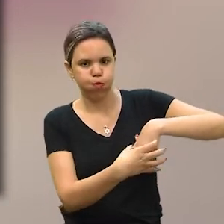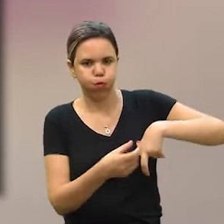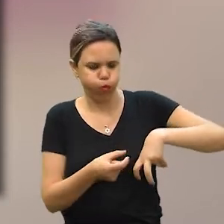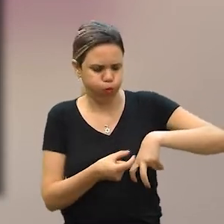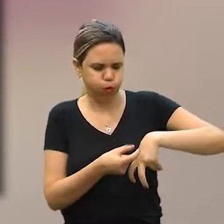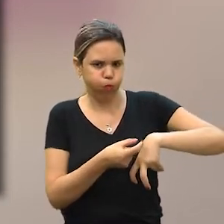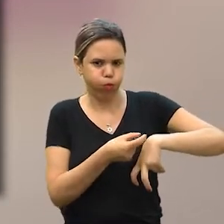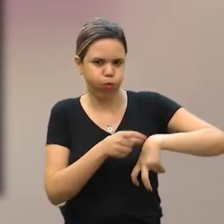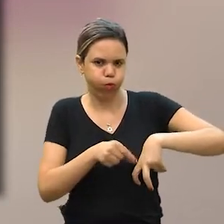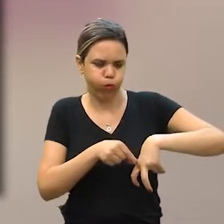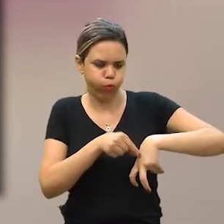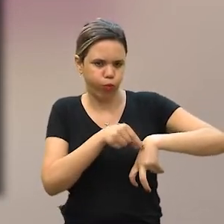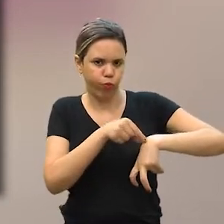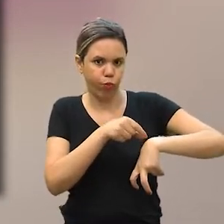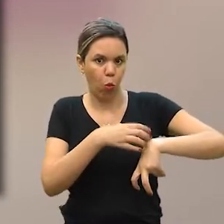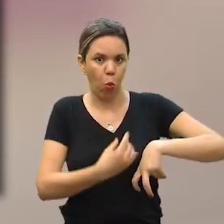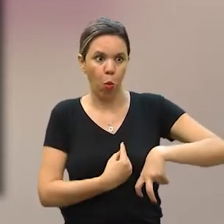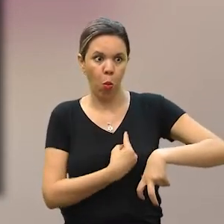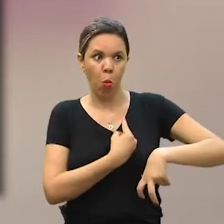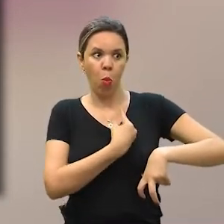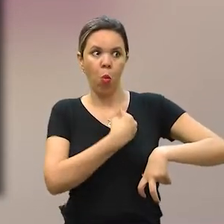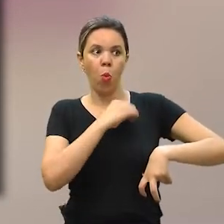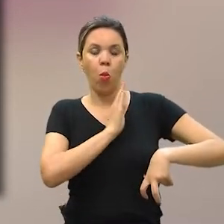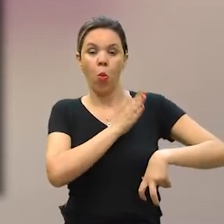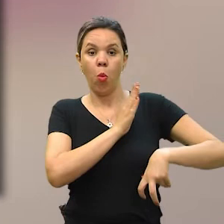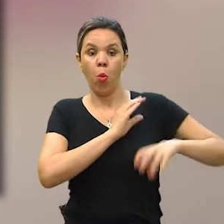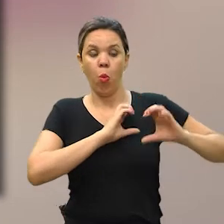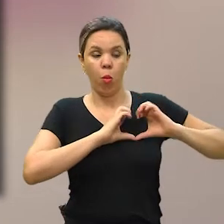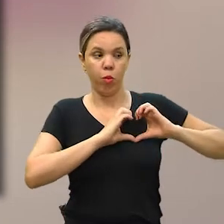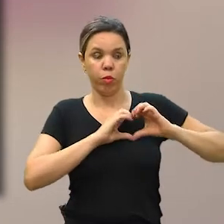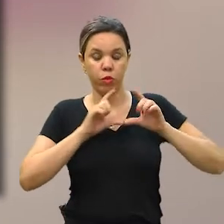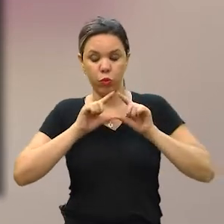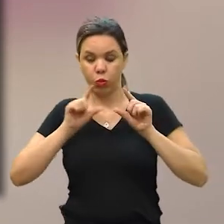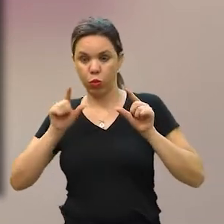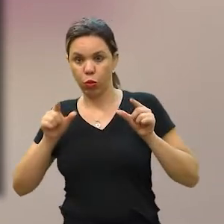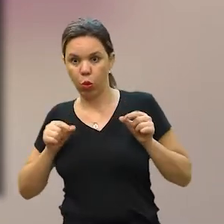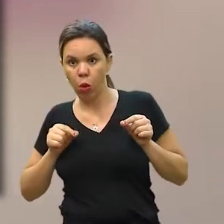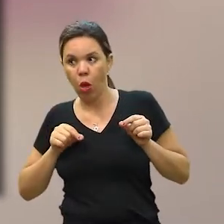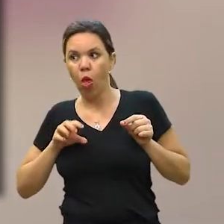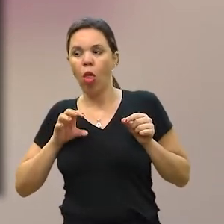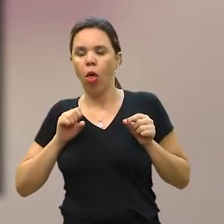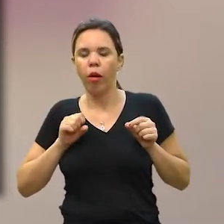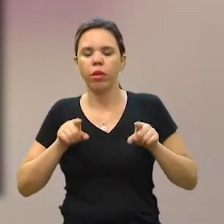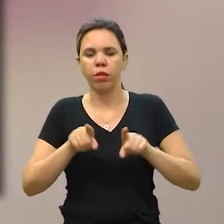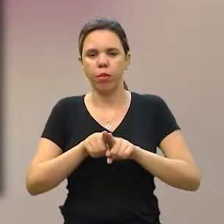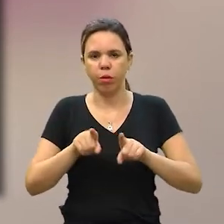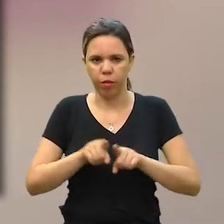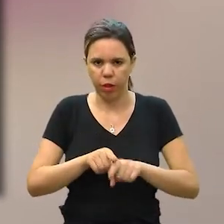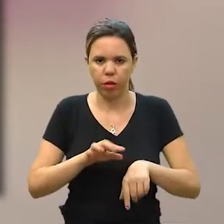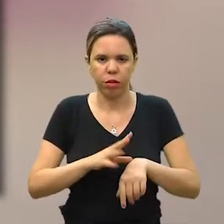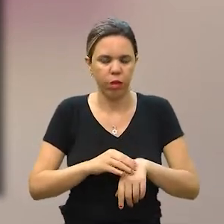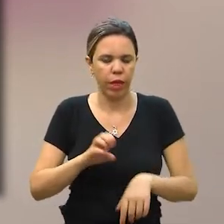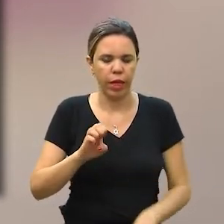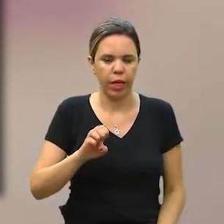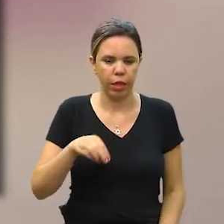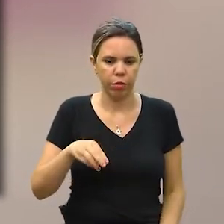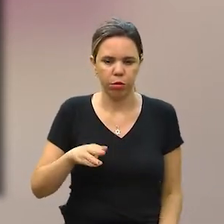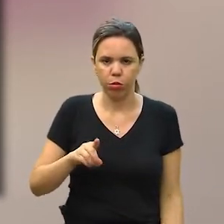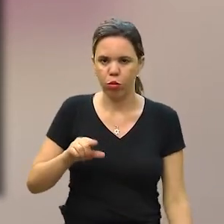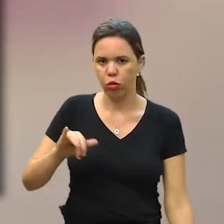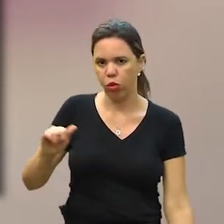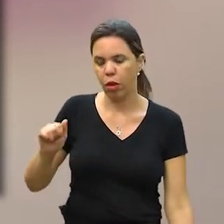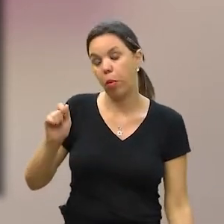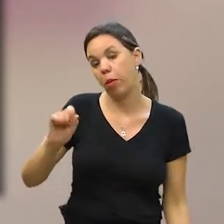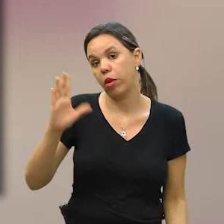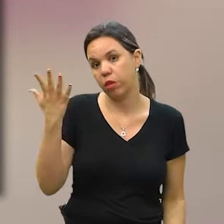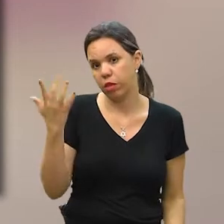vão desprender para o coração e pulmão da paciente. E uma embolia no pulmão, ela pode ser letal,